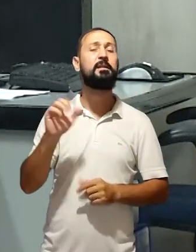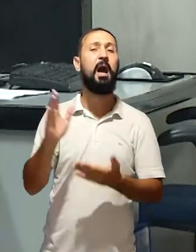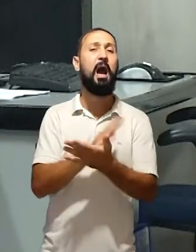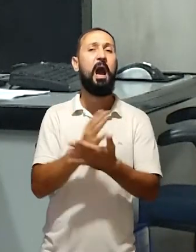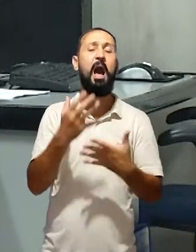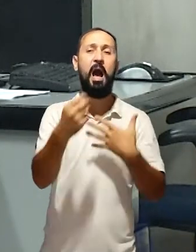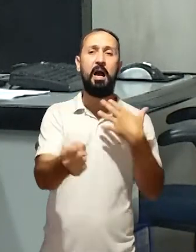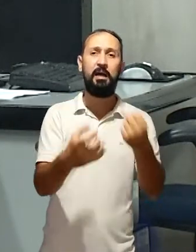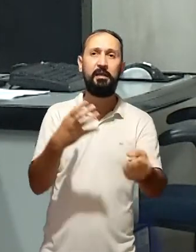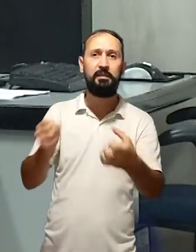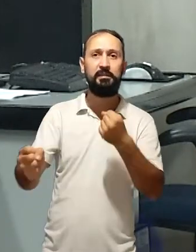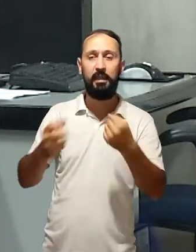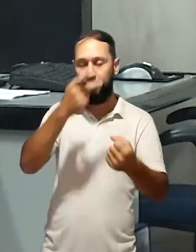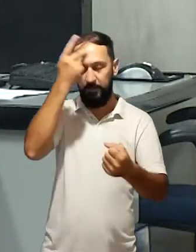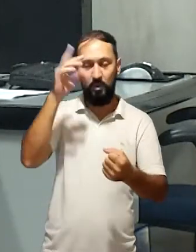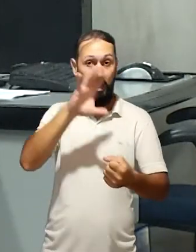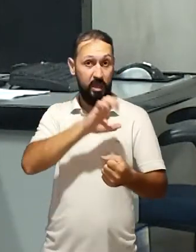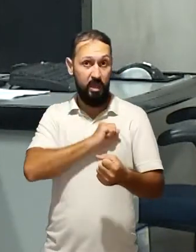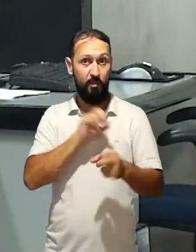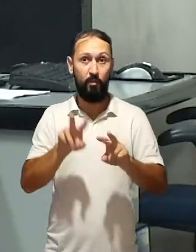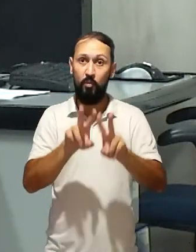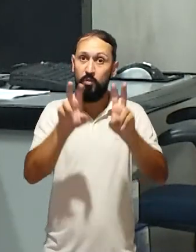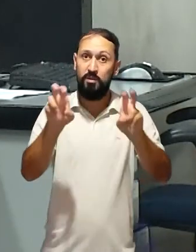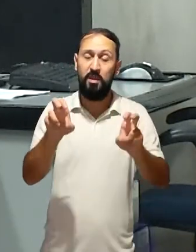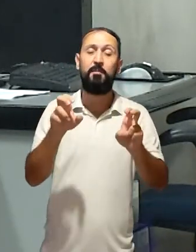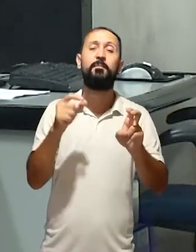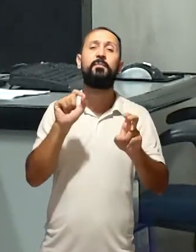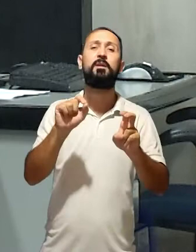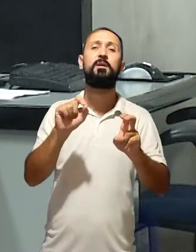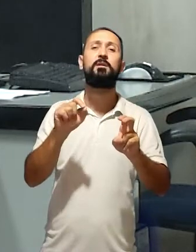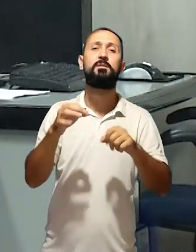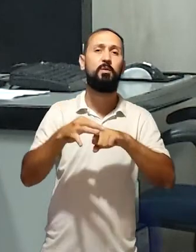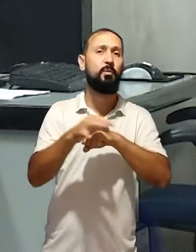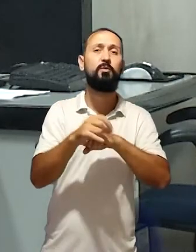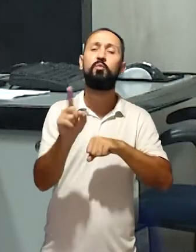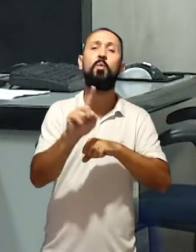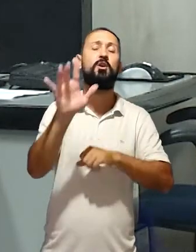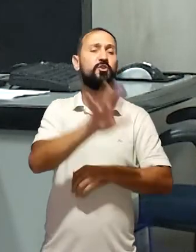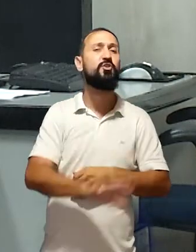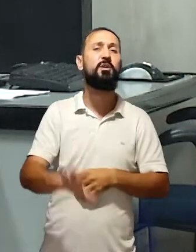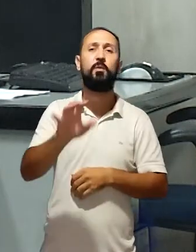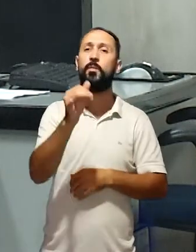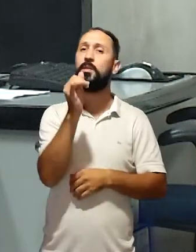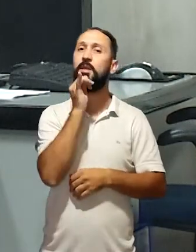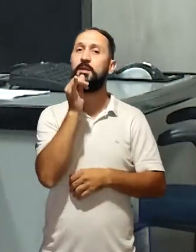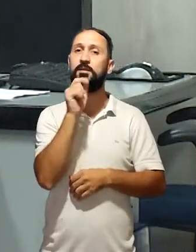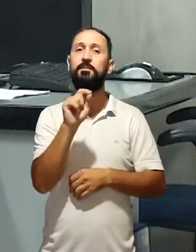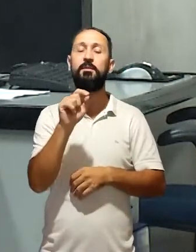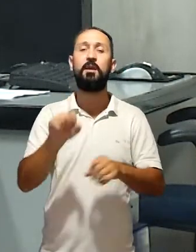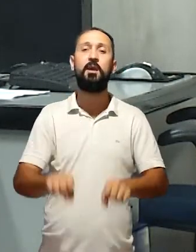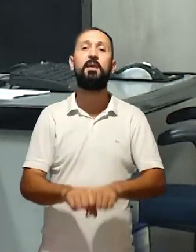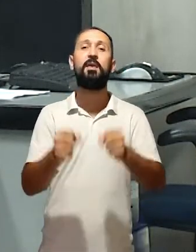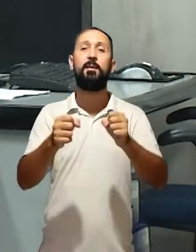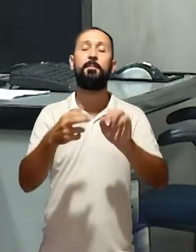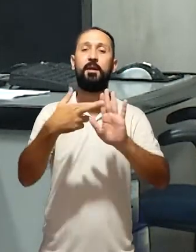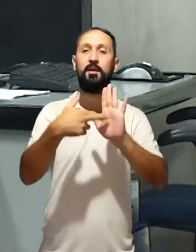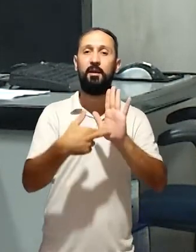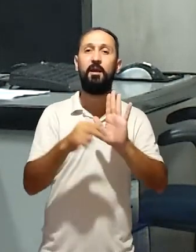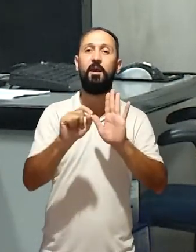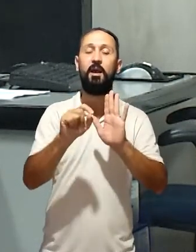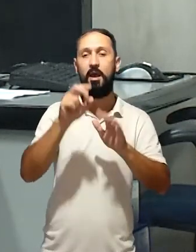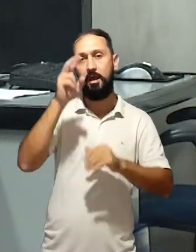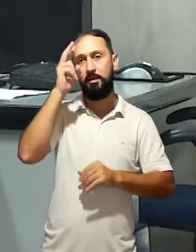Apesar de bastante aceito entre fãs e estudiosos do gênero, esse argumento não é universal. Um exemplo que quebra